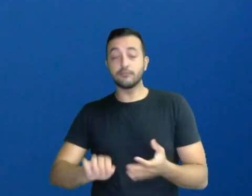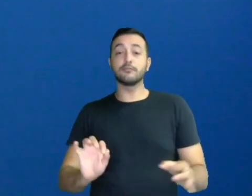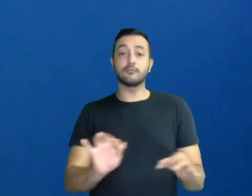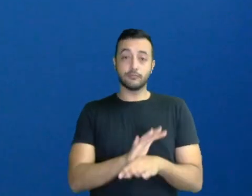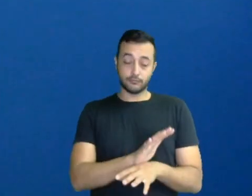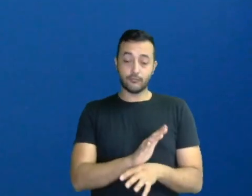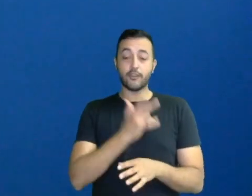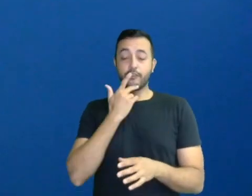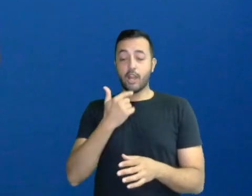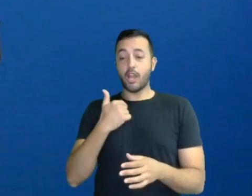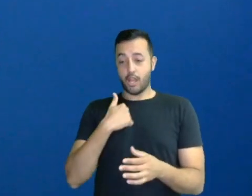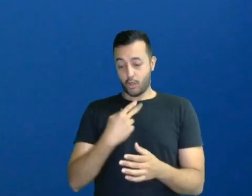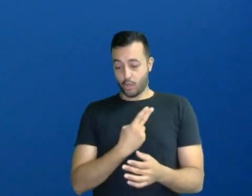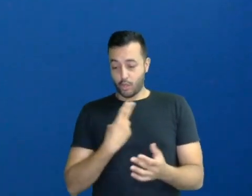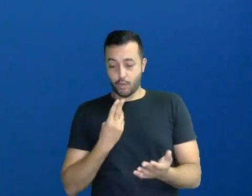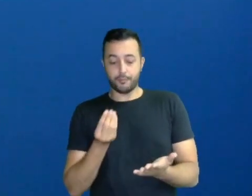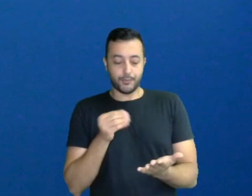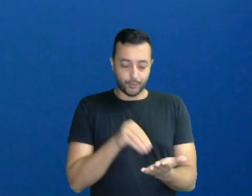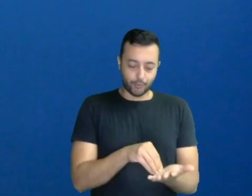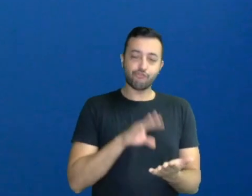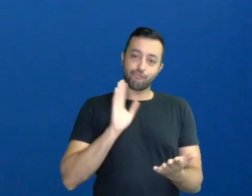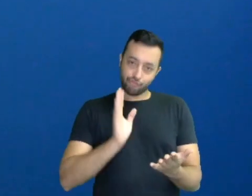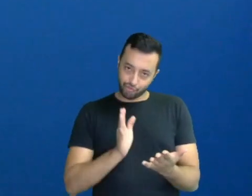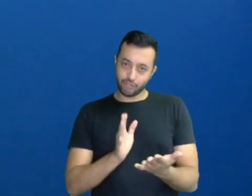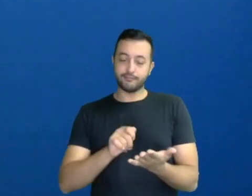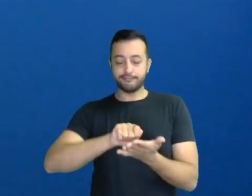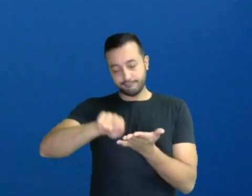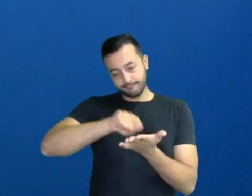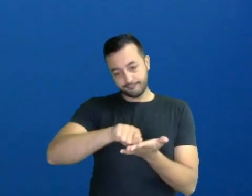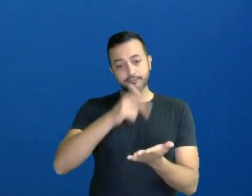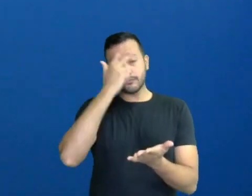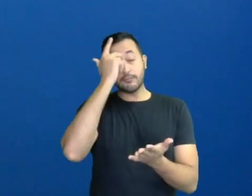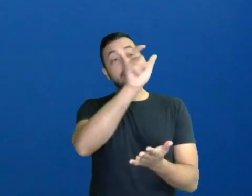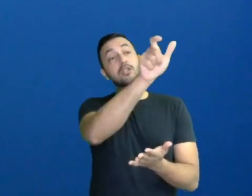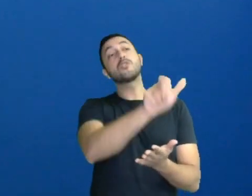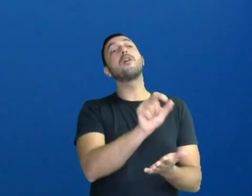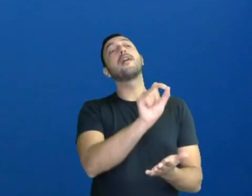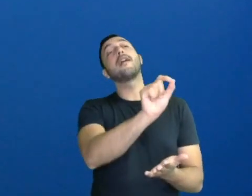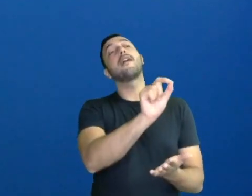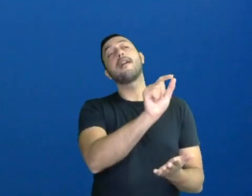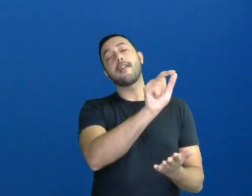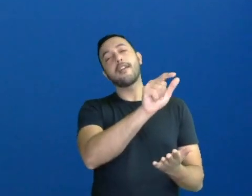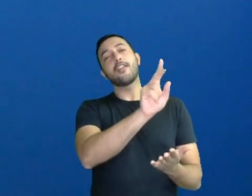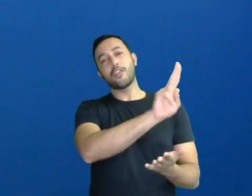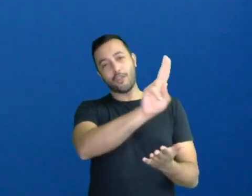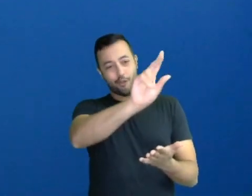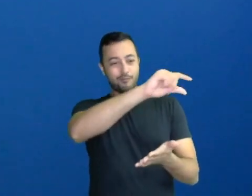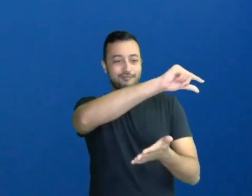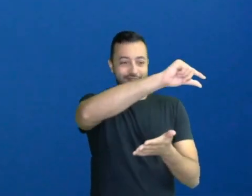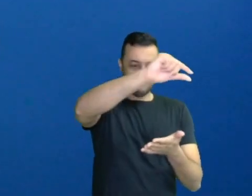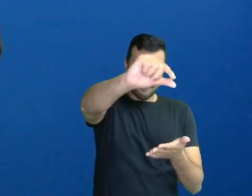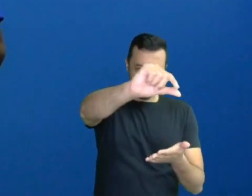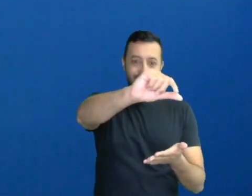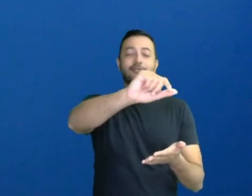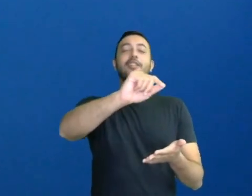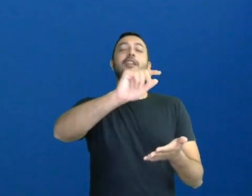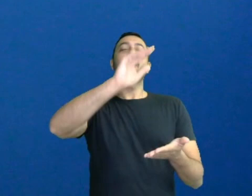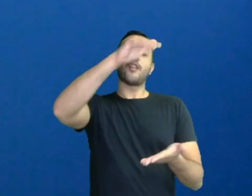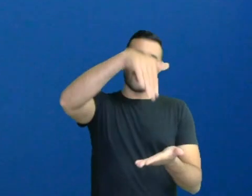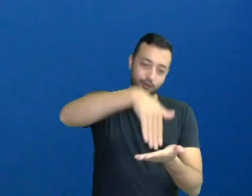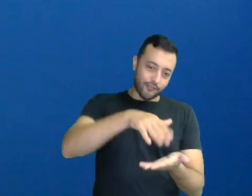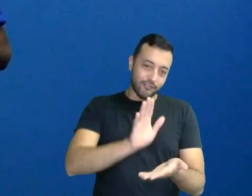coloquei lá que fui eu que mandei né coloquei para quem é que eu queria que esse bilhete fosse mandado